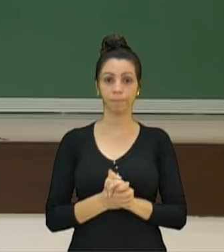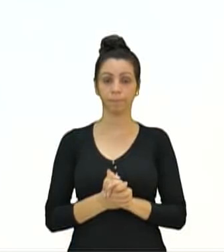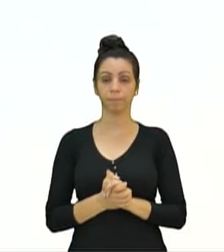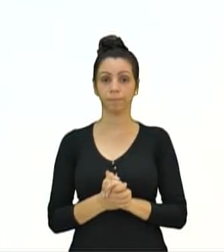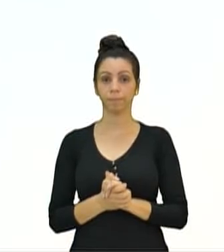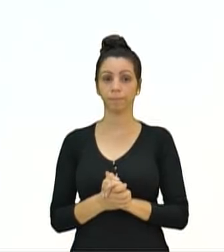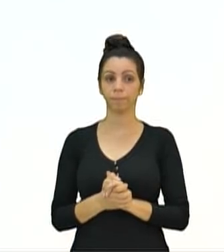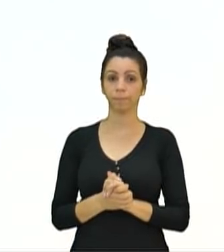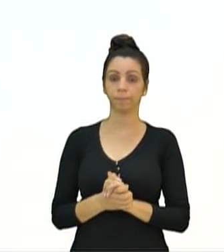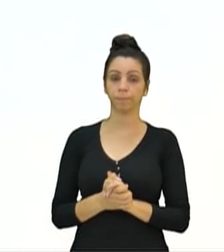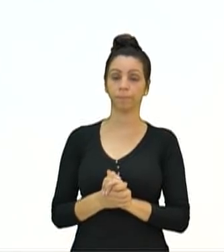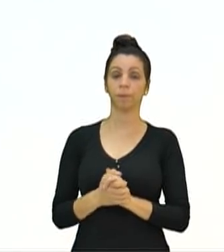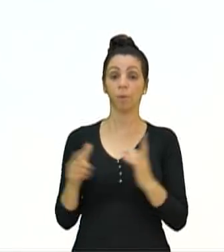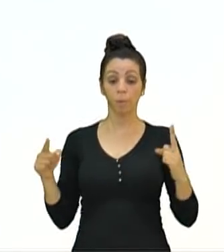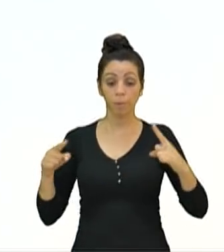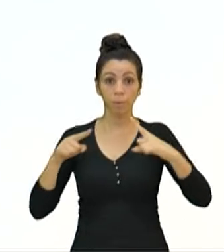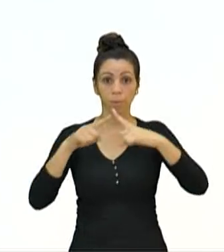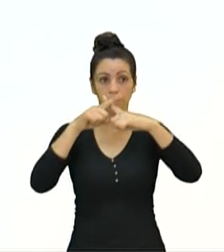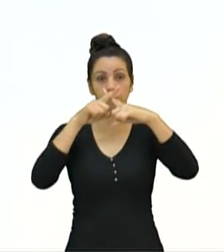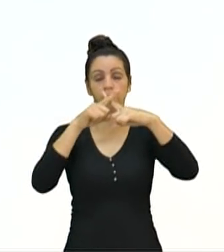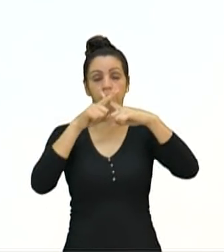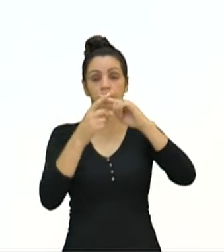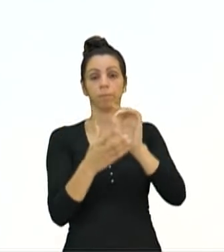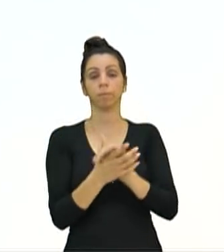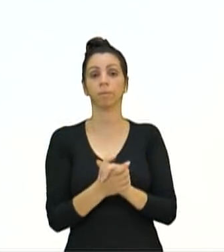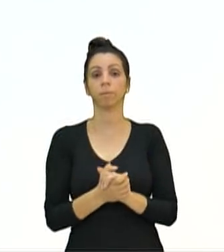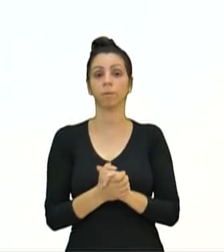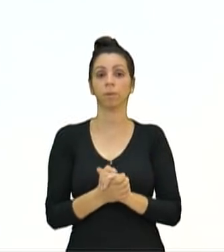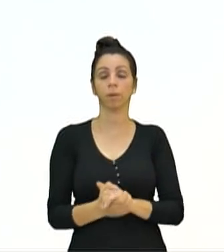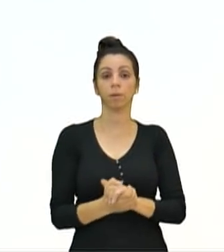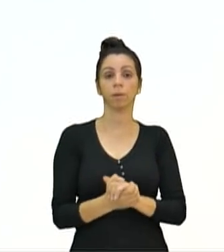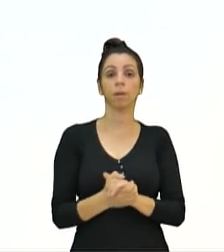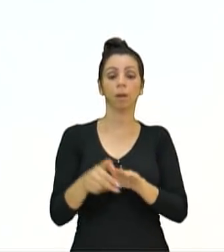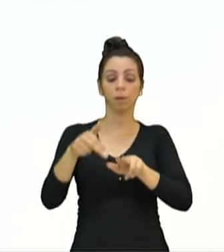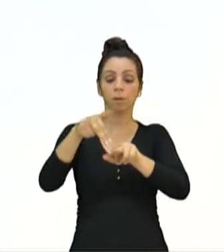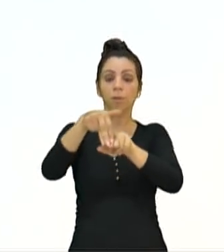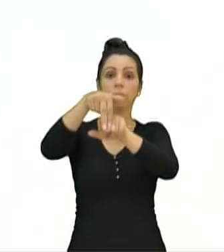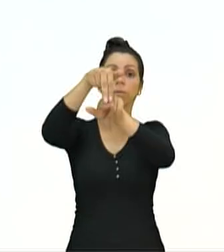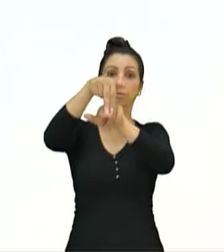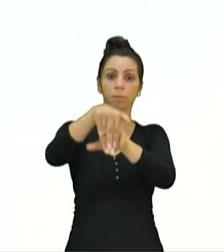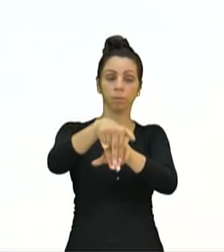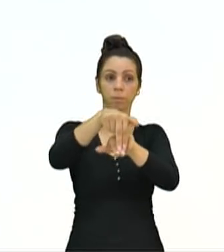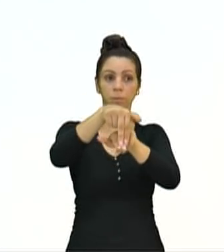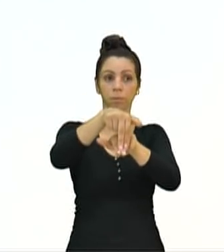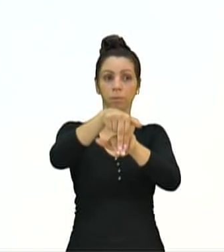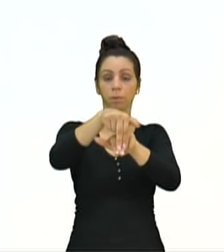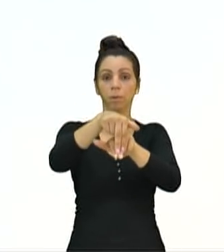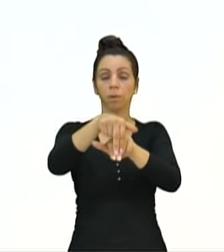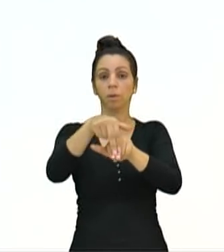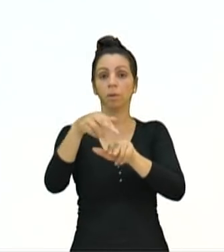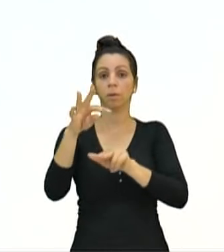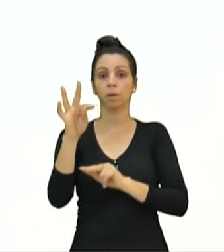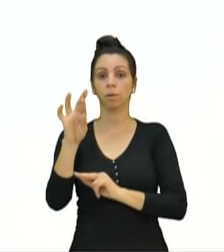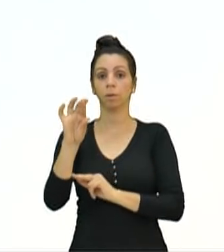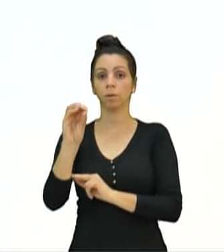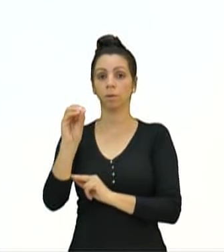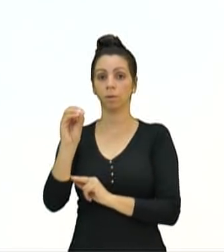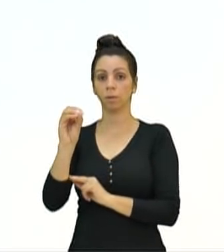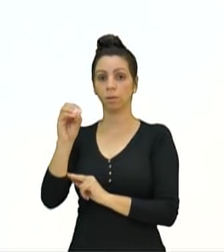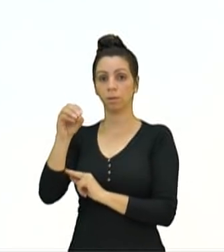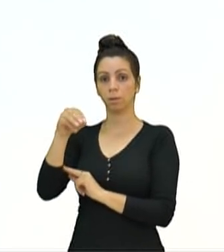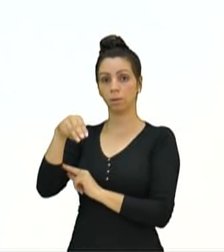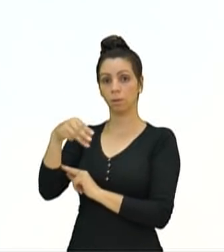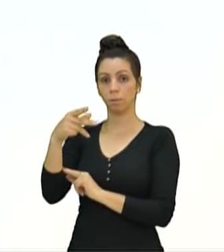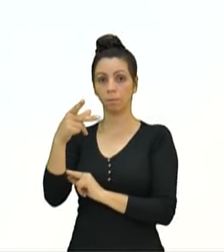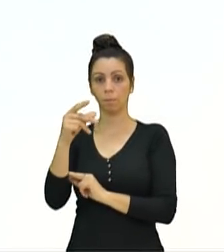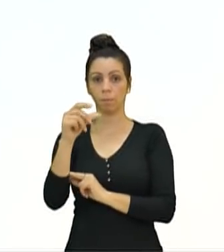olha só, nós temos a prova de trampolim e a prova de plataforma. Então, no trampolim,